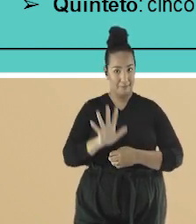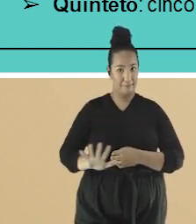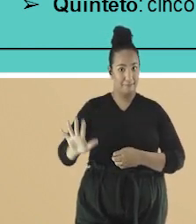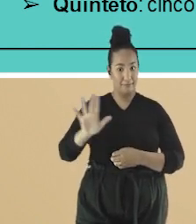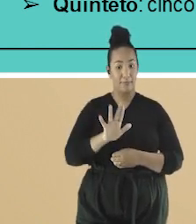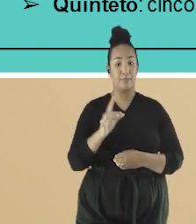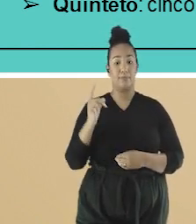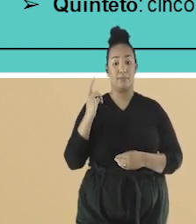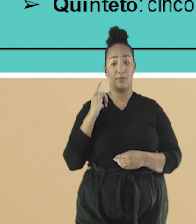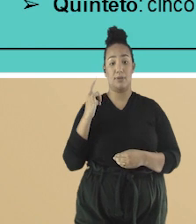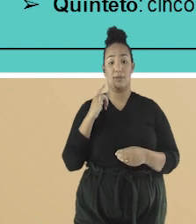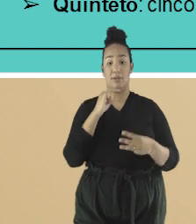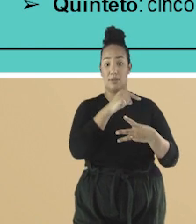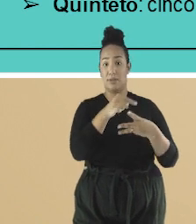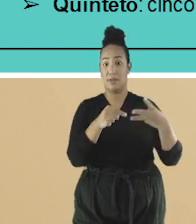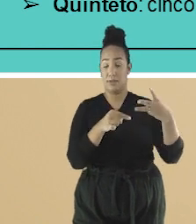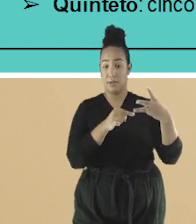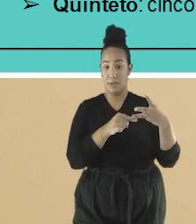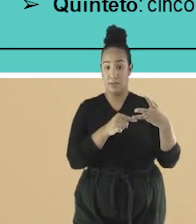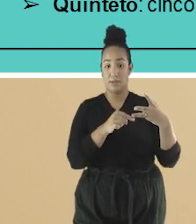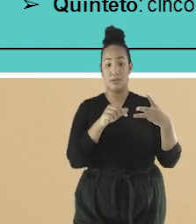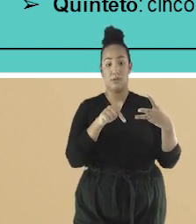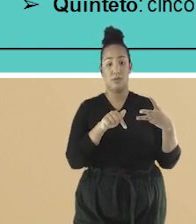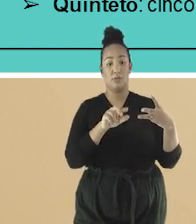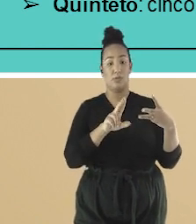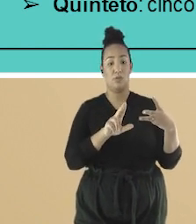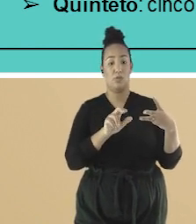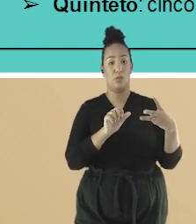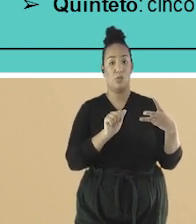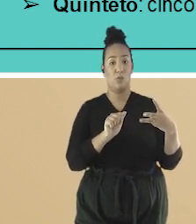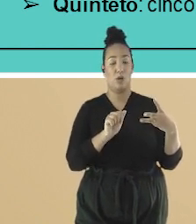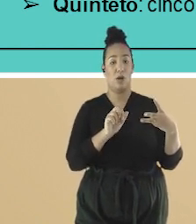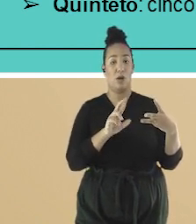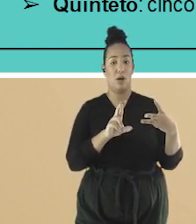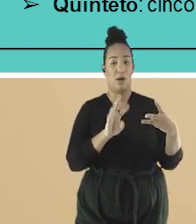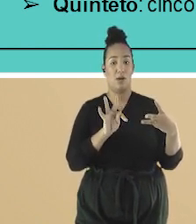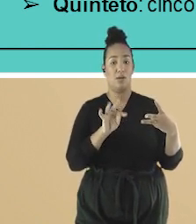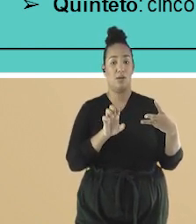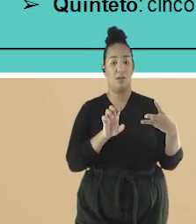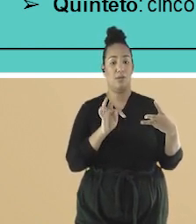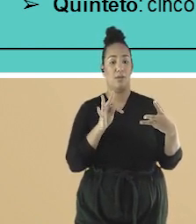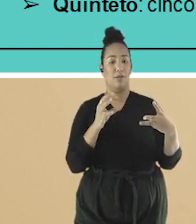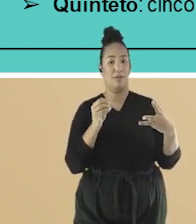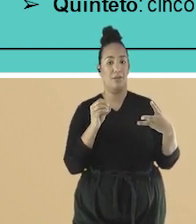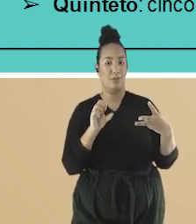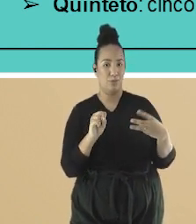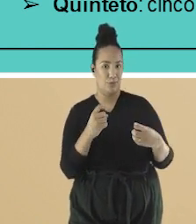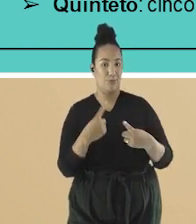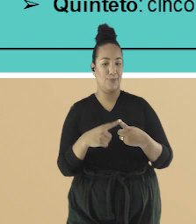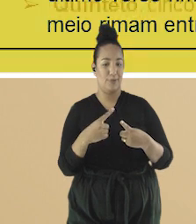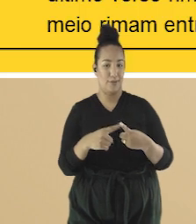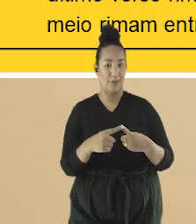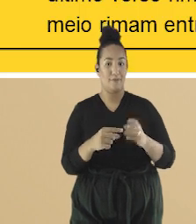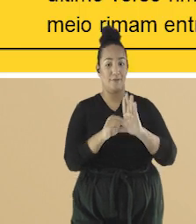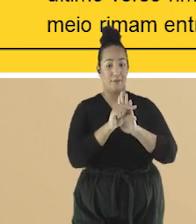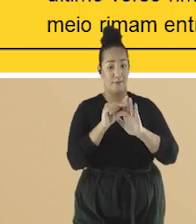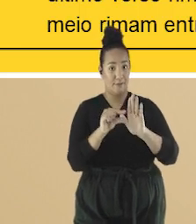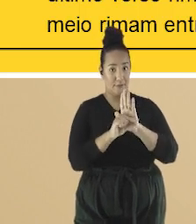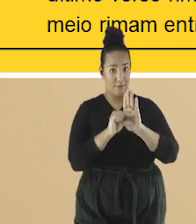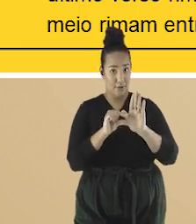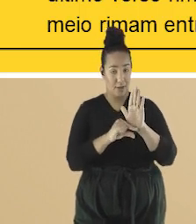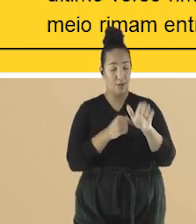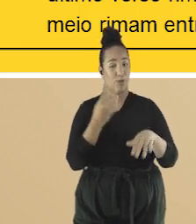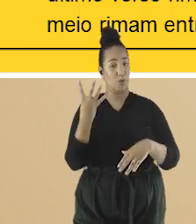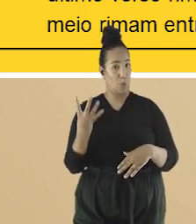Ele possui 3 quartetos, pois cada uma das suas estrofes possui 4 versos. E,